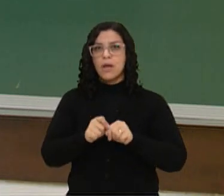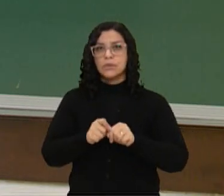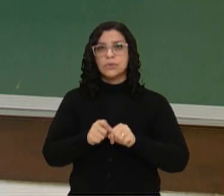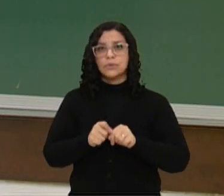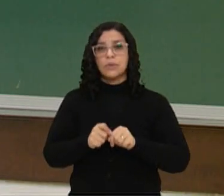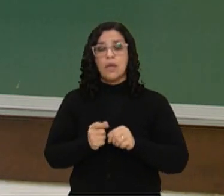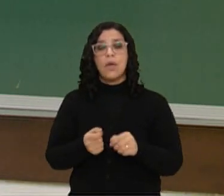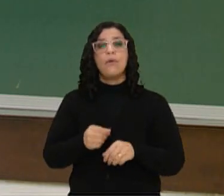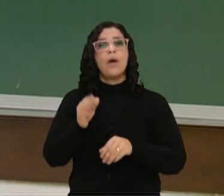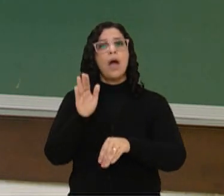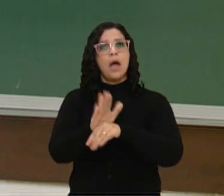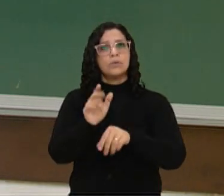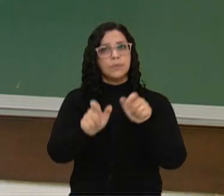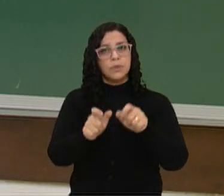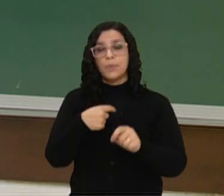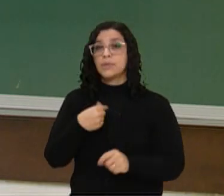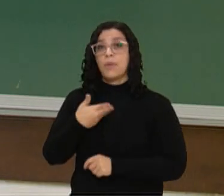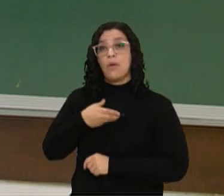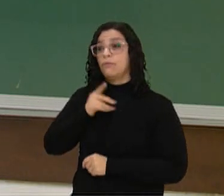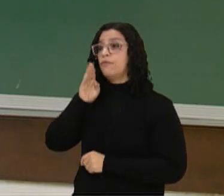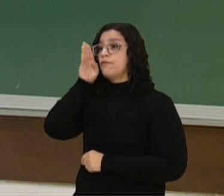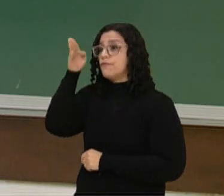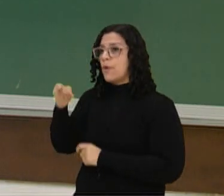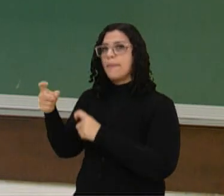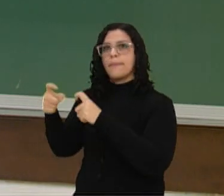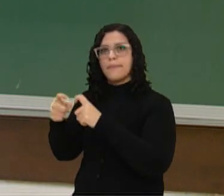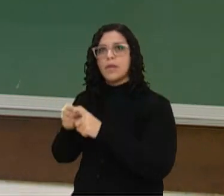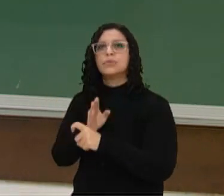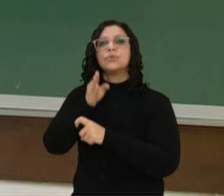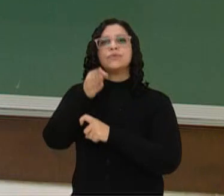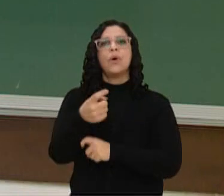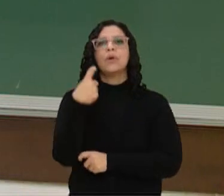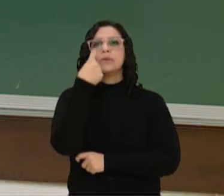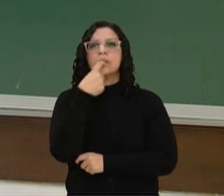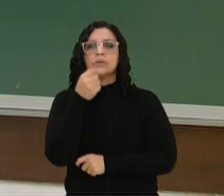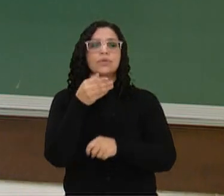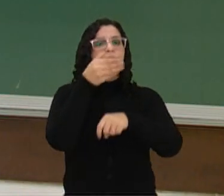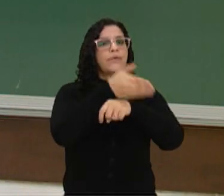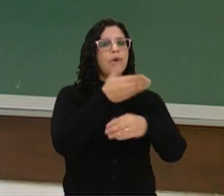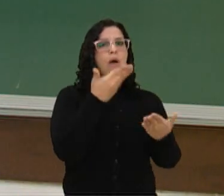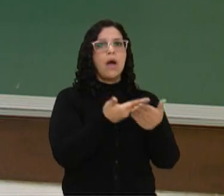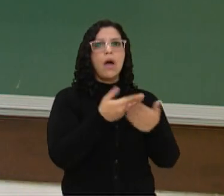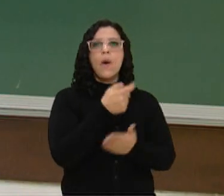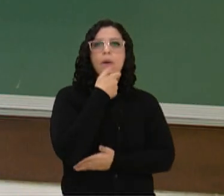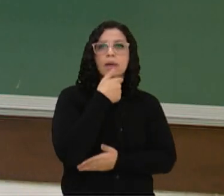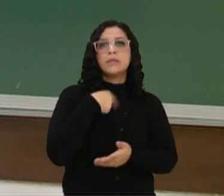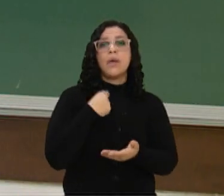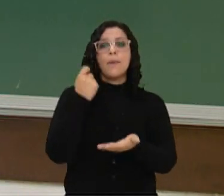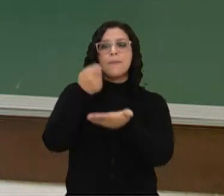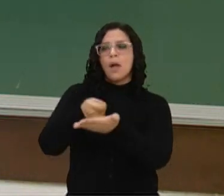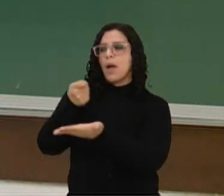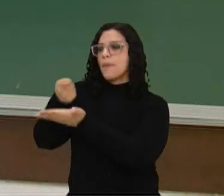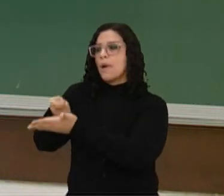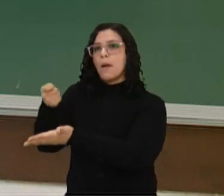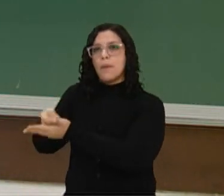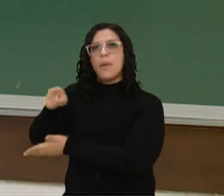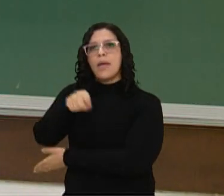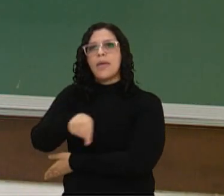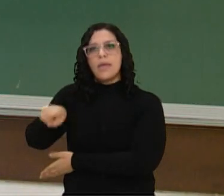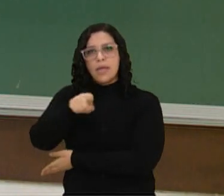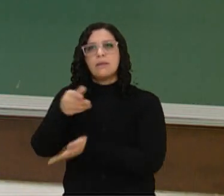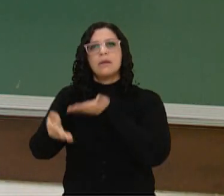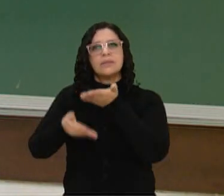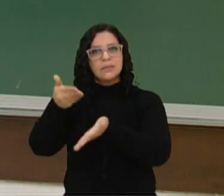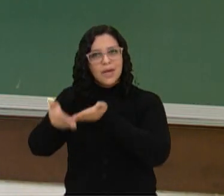um serviço, quando eu vou ao médico, quando eu vou ao dentista, quando eu tenho uma aula de inglês, tudo isso faz parte dos serviços,